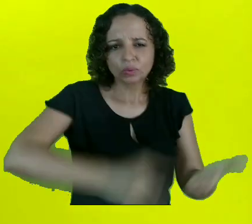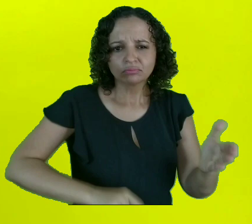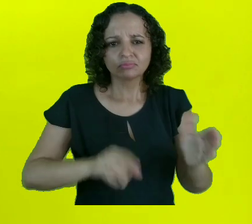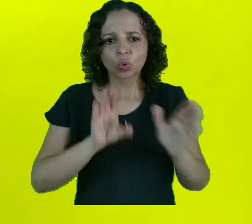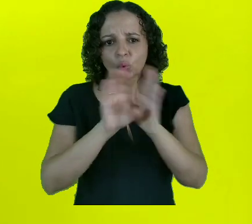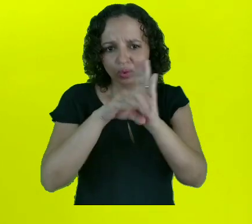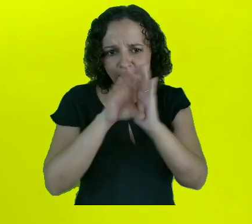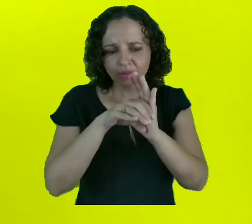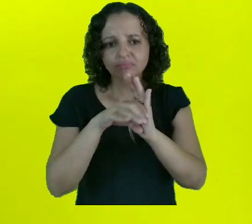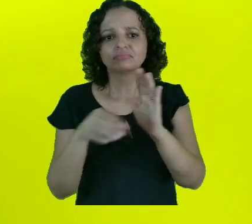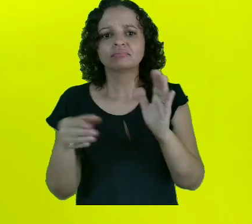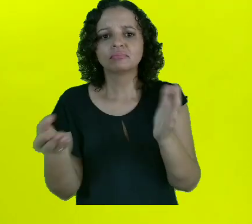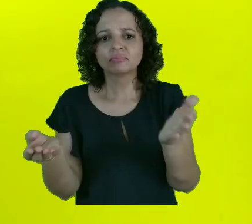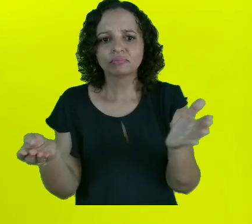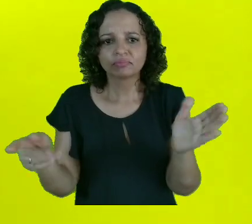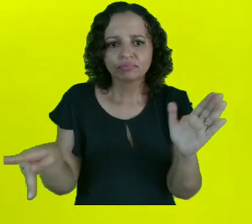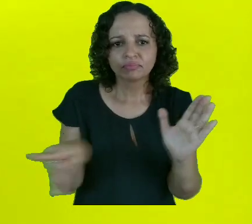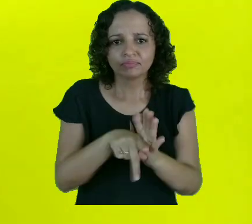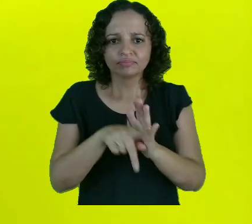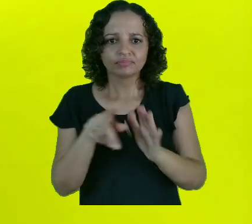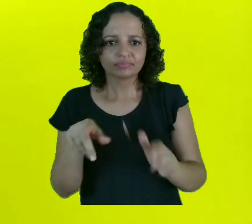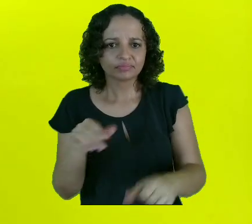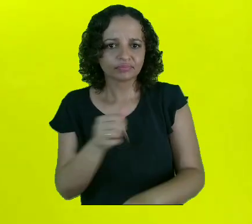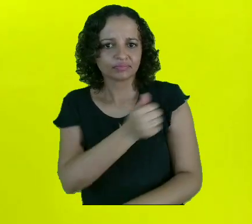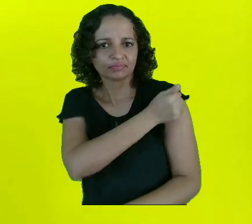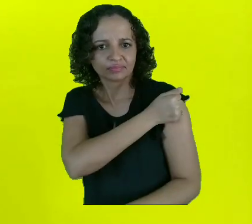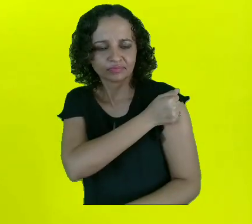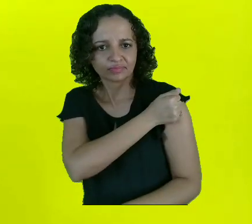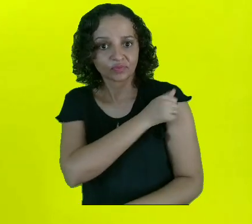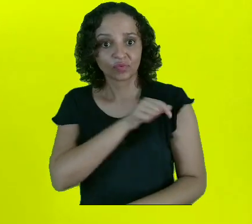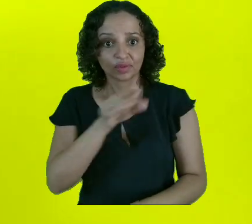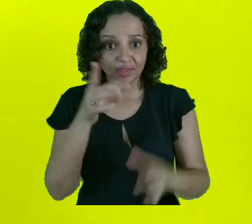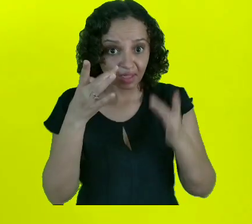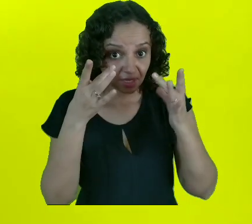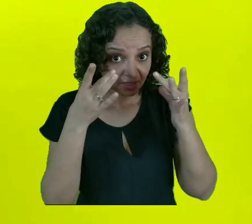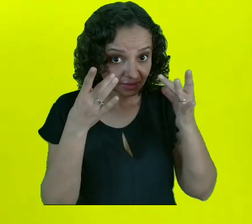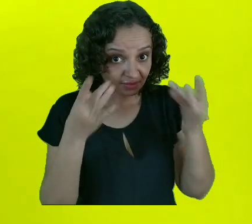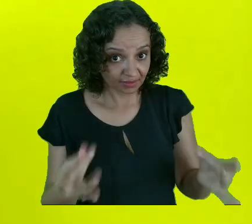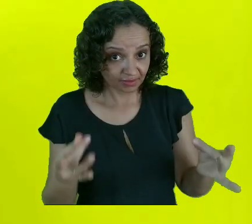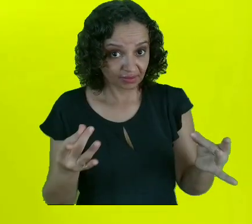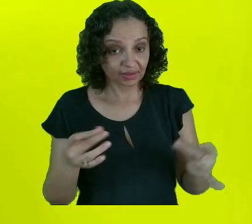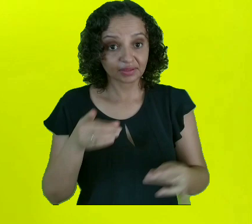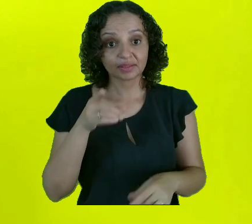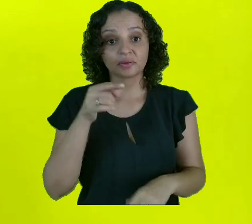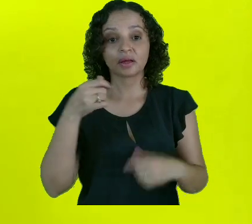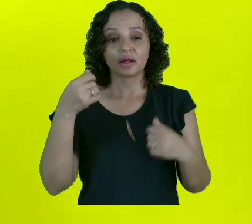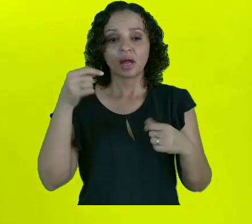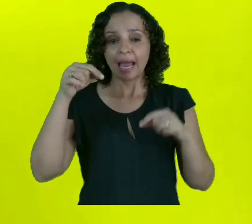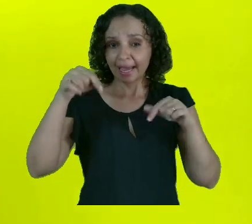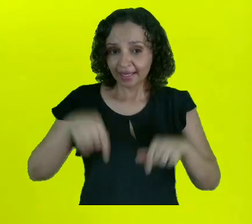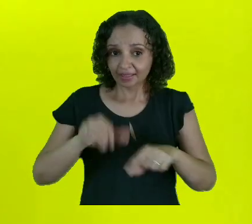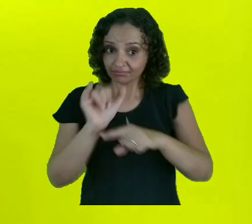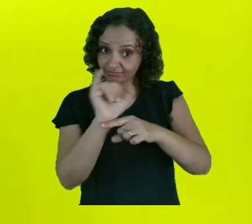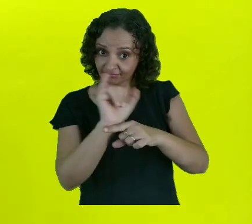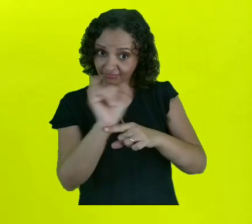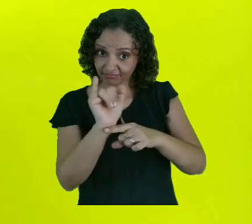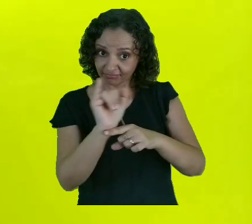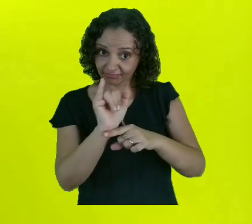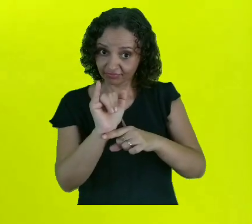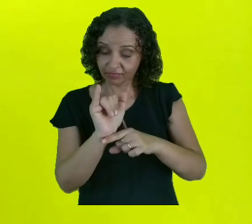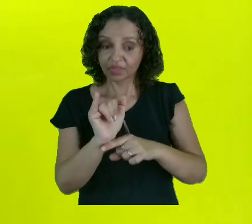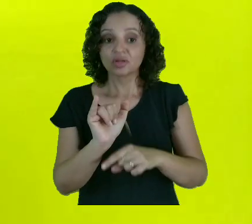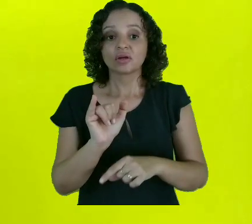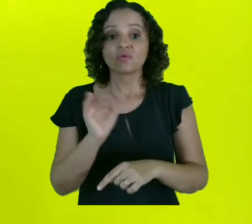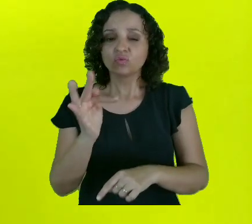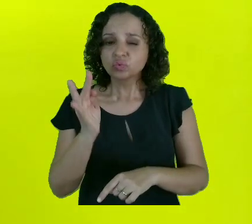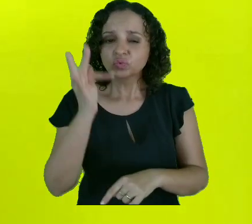para o meu aluno? Não perca os próximos vídeos que nós vamos estar trazendo aqui para vocês sobre como